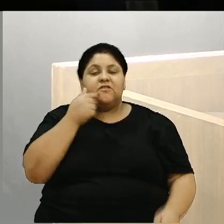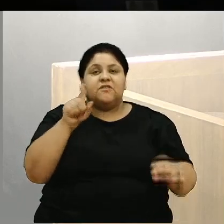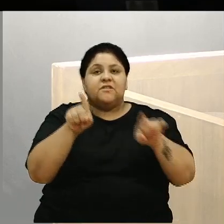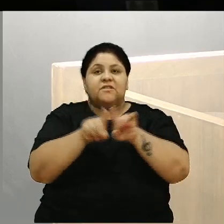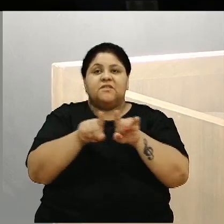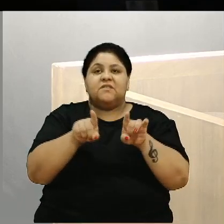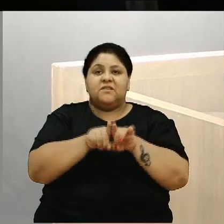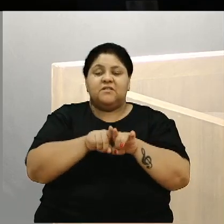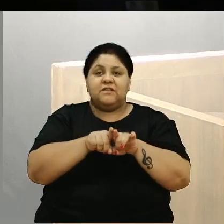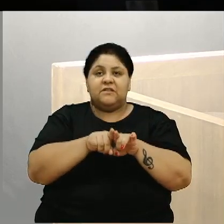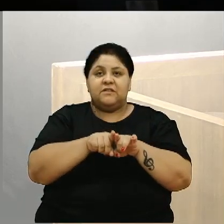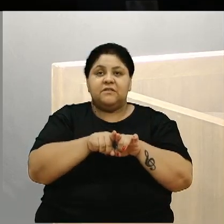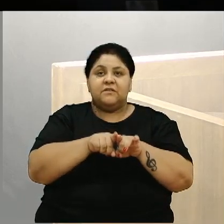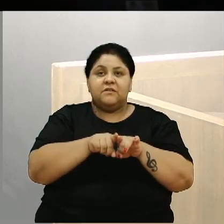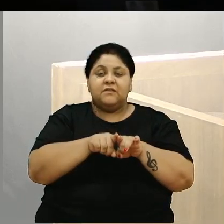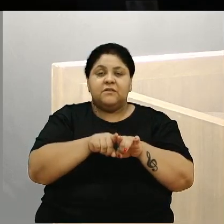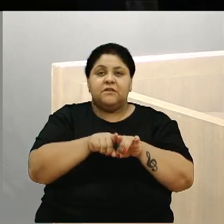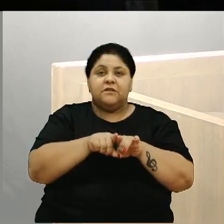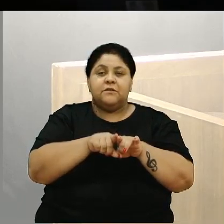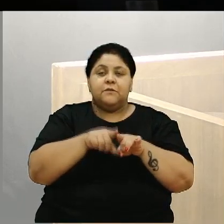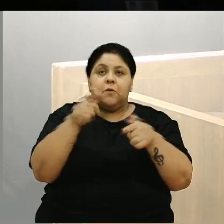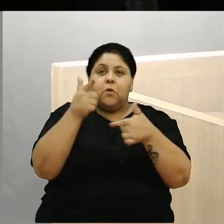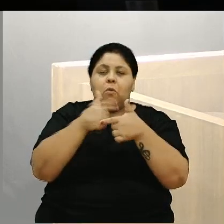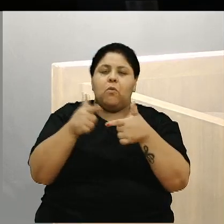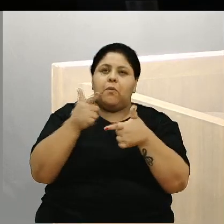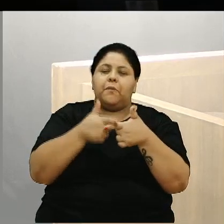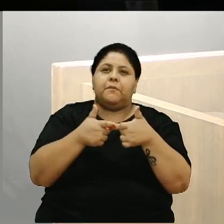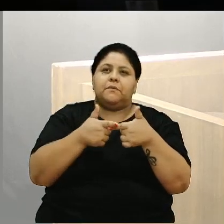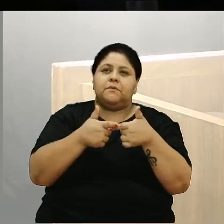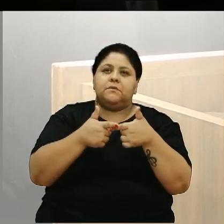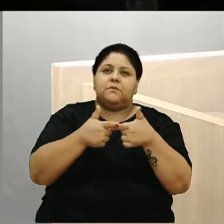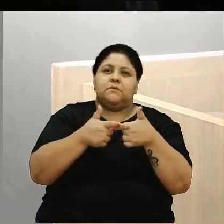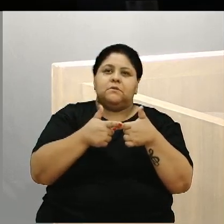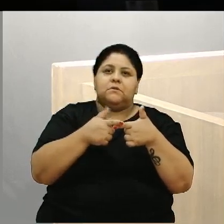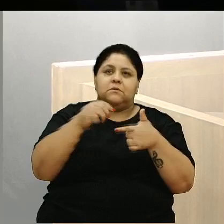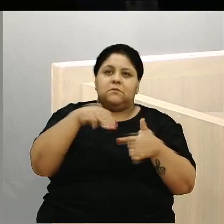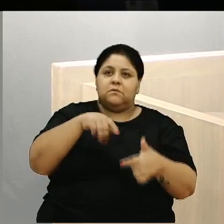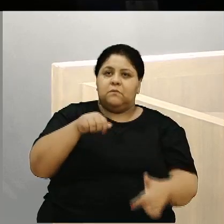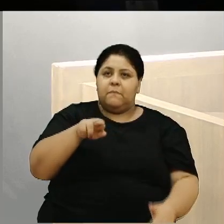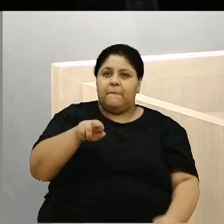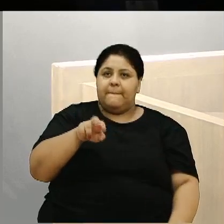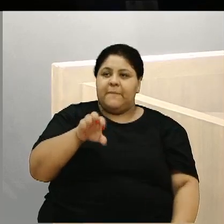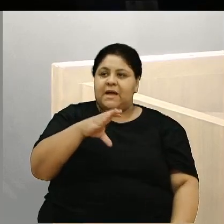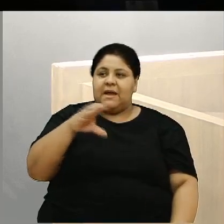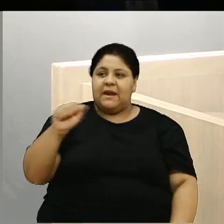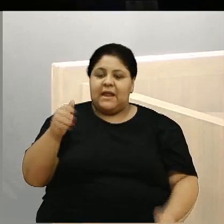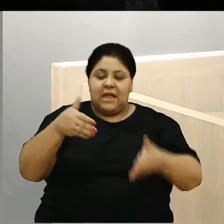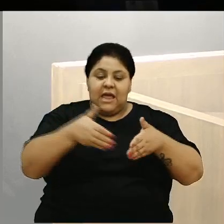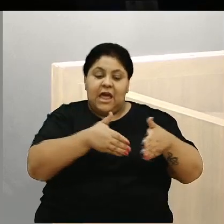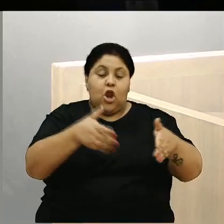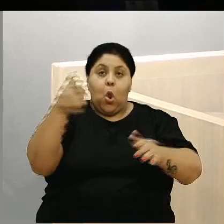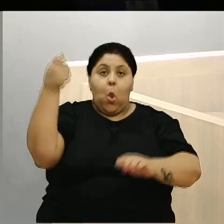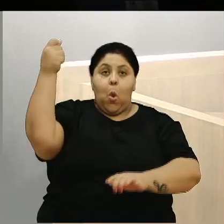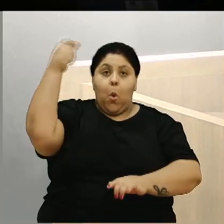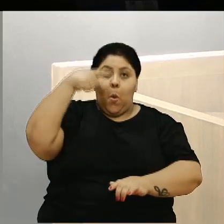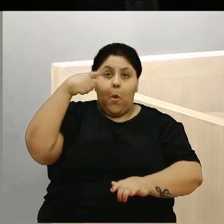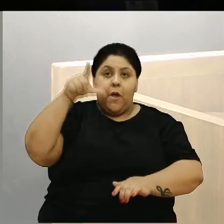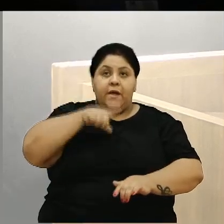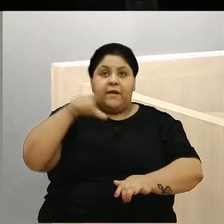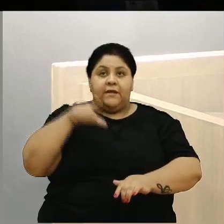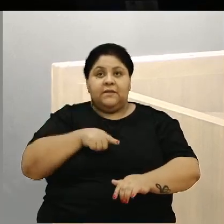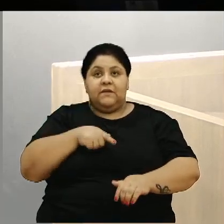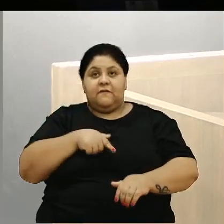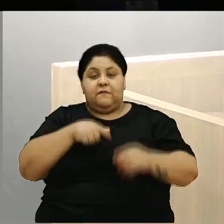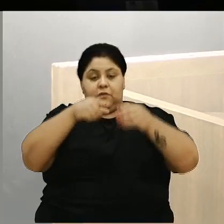a situação ali envolvendo o Marrecas, a Rota do Sol, né, que teve aquele deslizamento de terra que